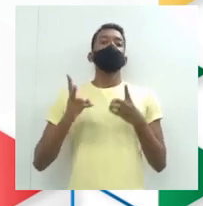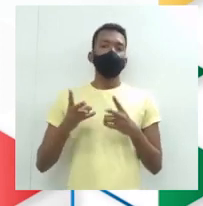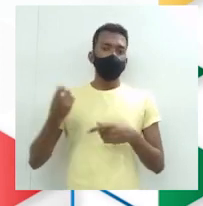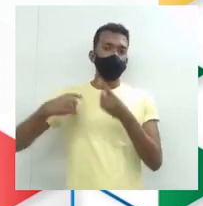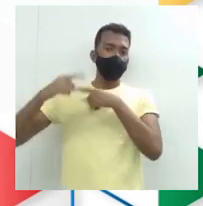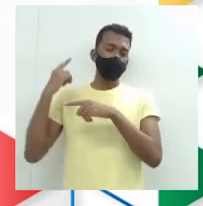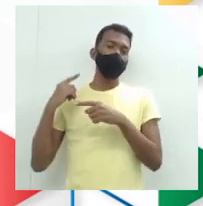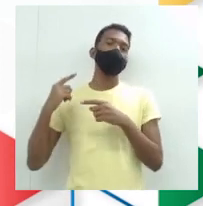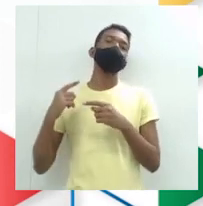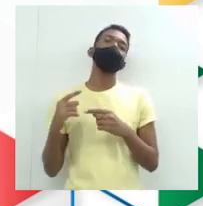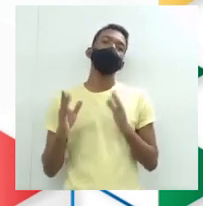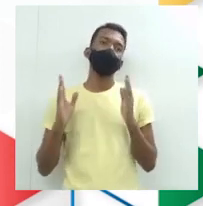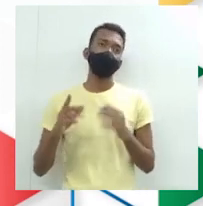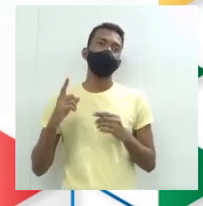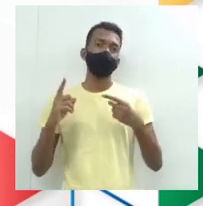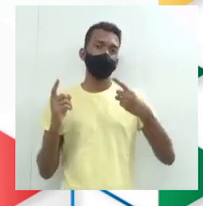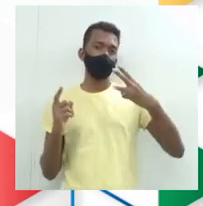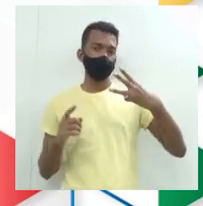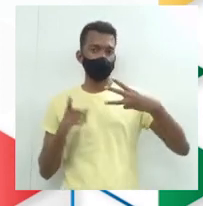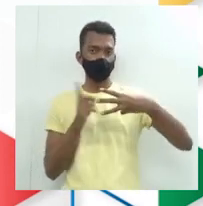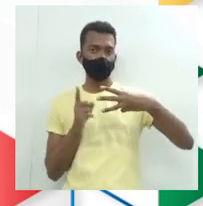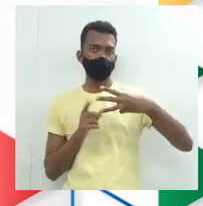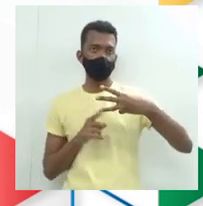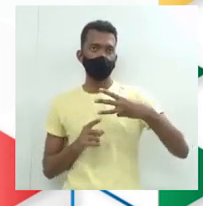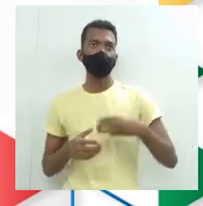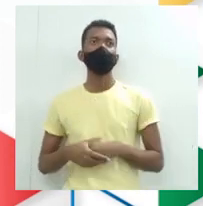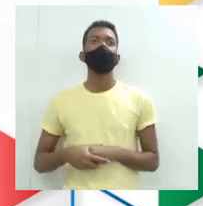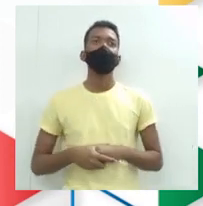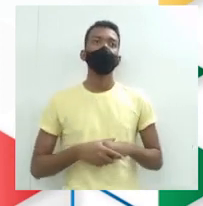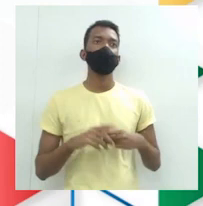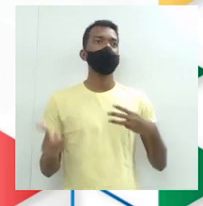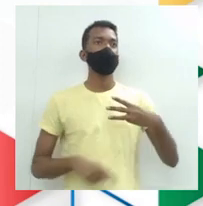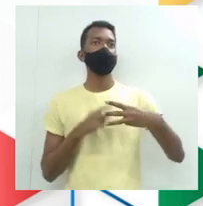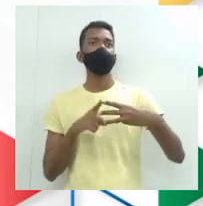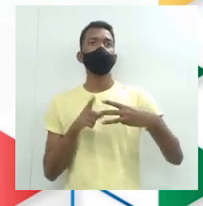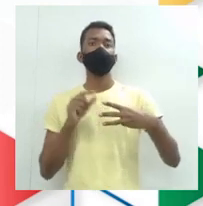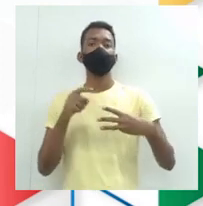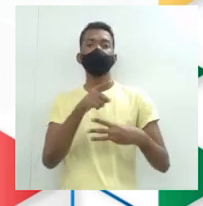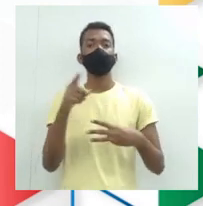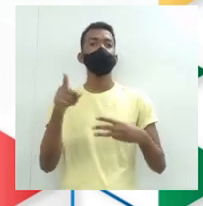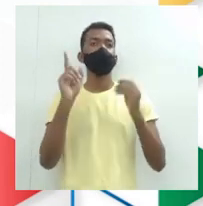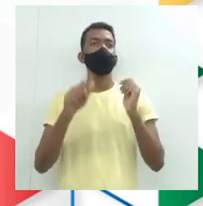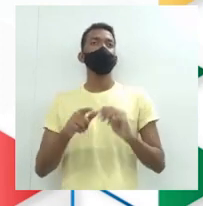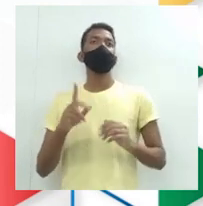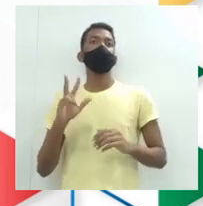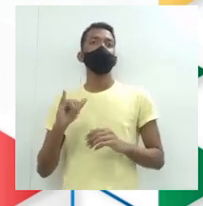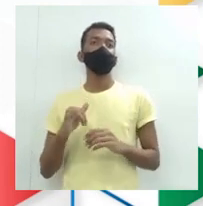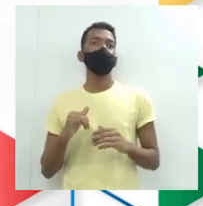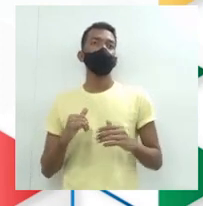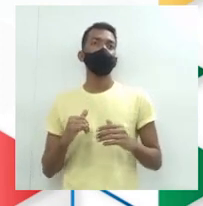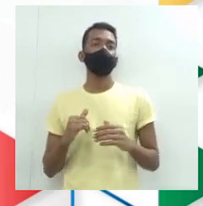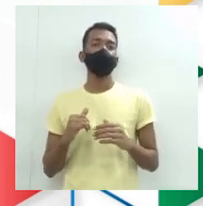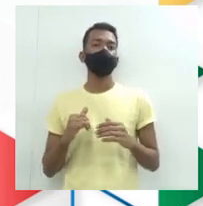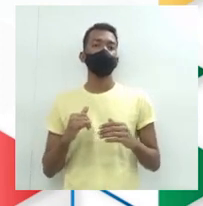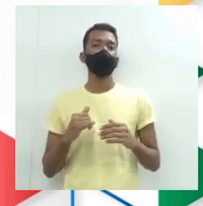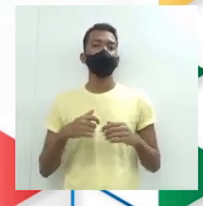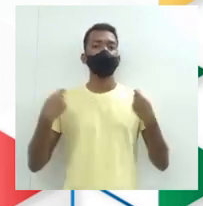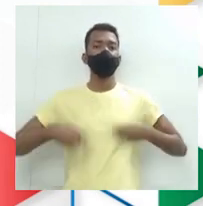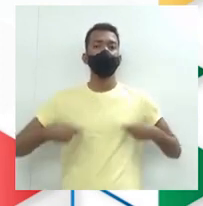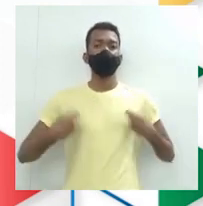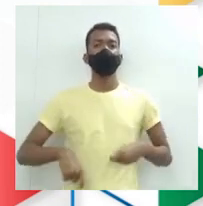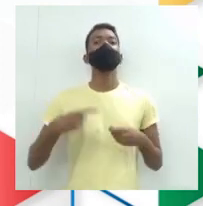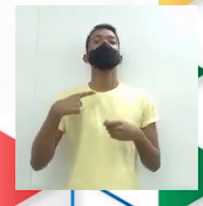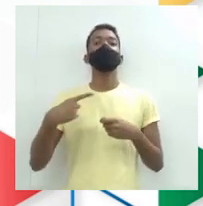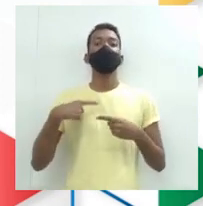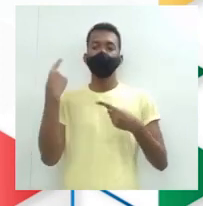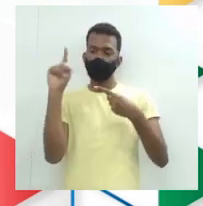que o anterior, number 1, 2 and 3. Então vamos lá. Número 1 tem your request will go to trial. Você vai pedir